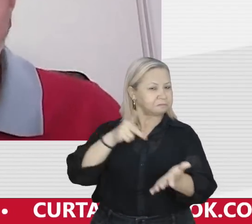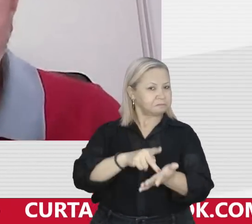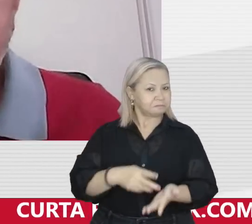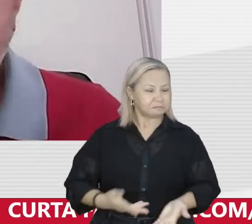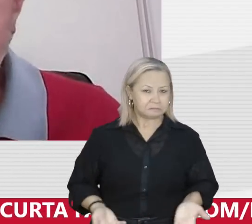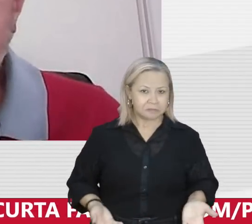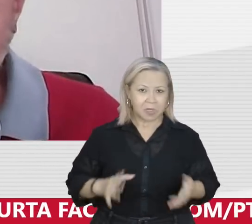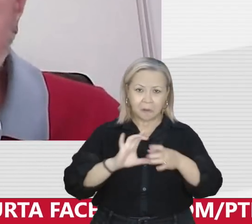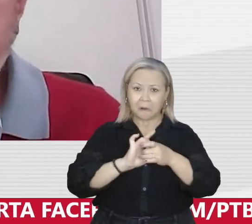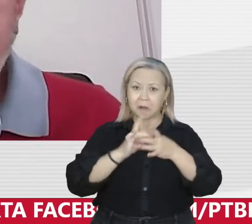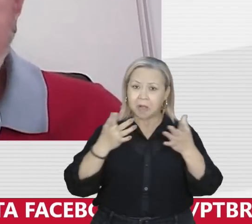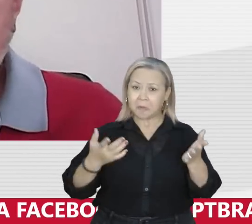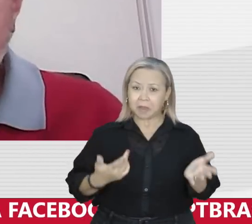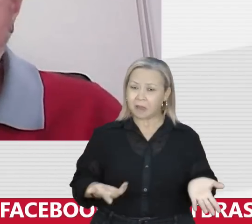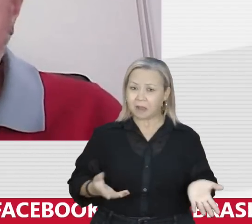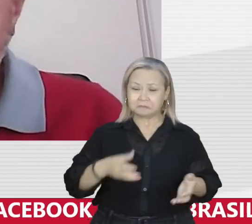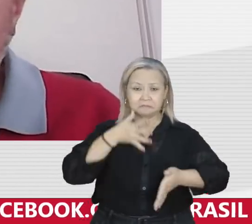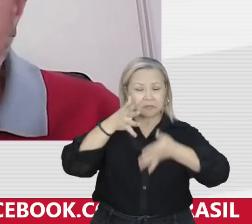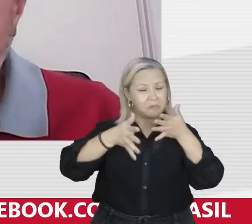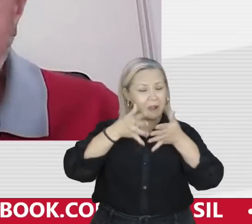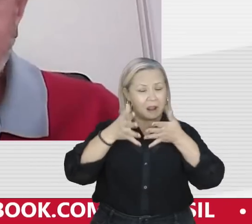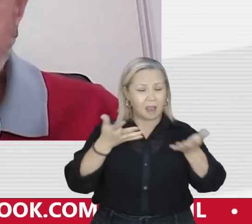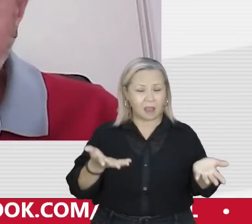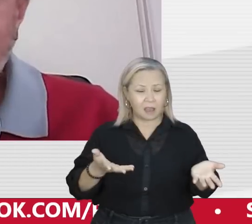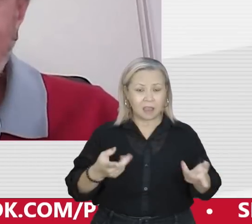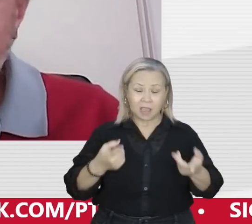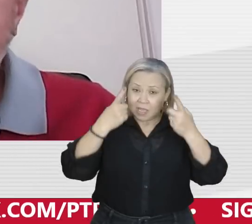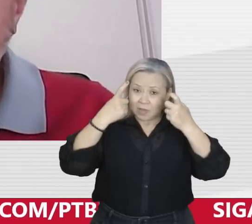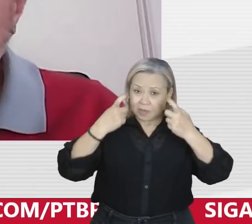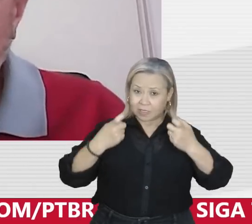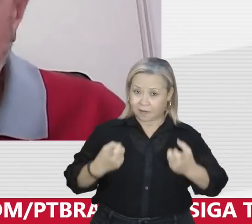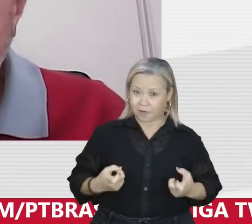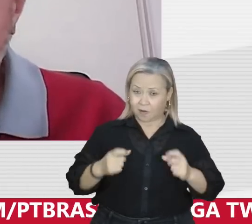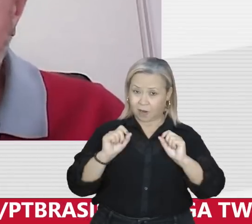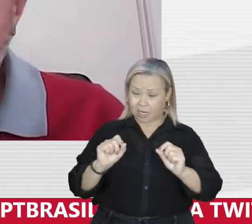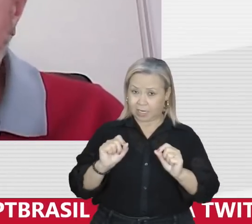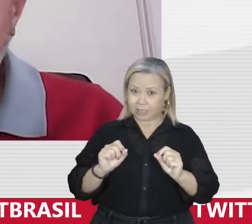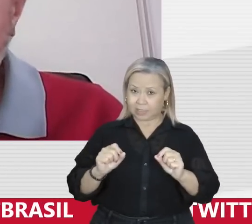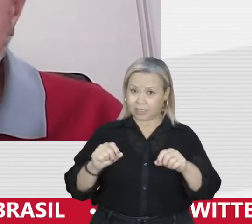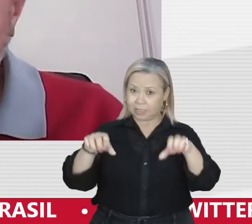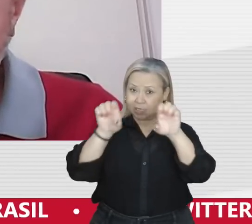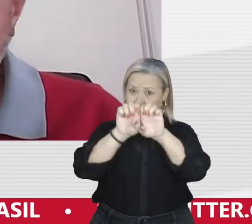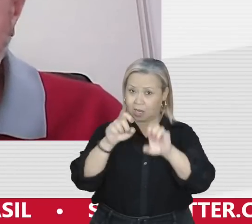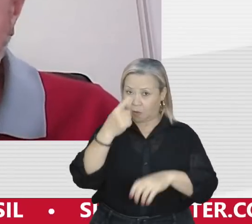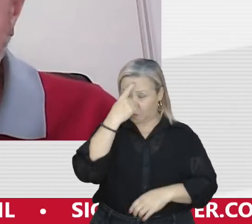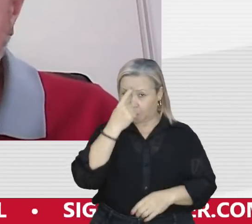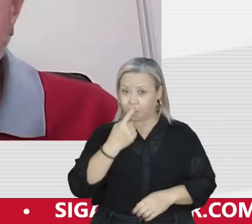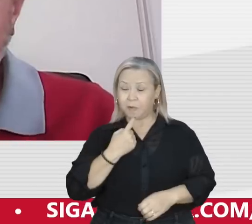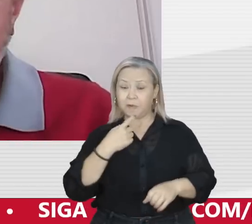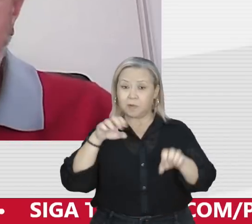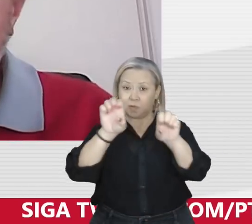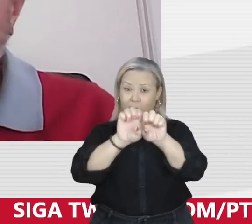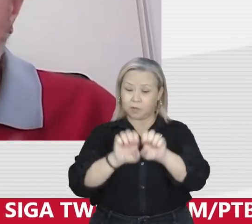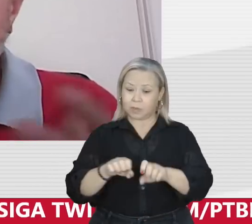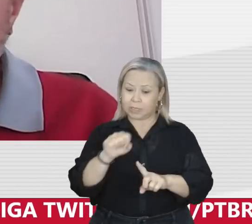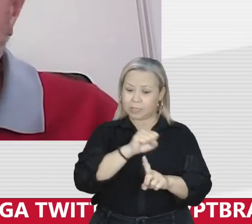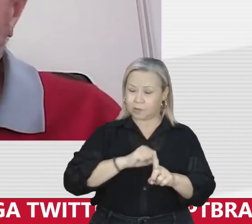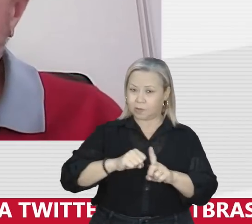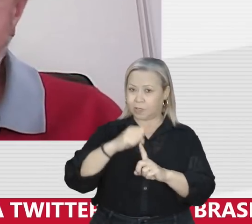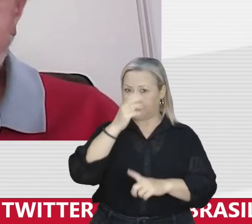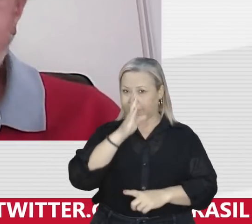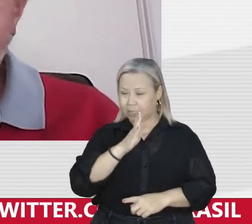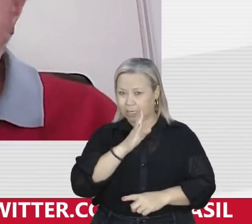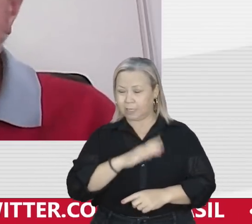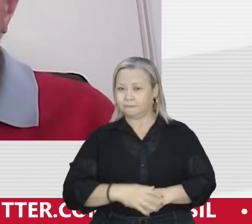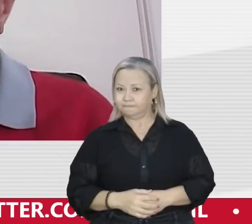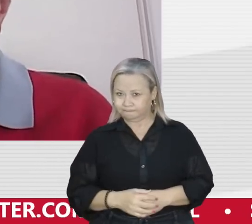ser liberdade de expressão. Então, essa violência, que é um traço estruturante da sociedade brasileira, né? É falso, né,